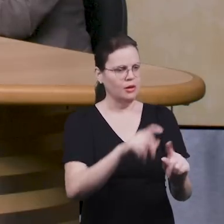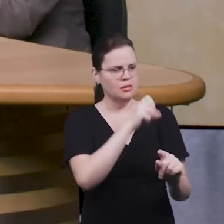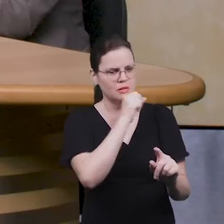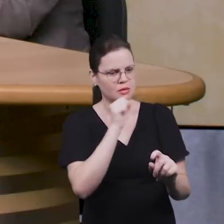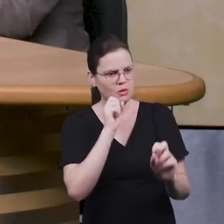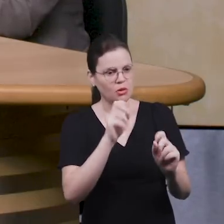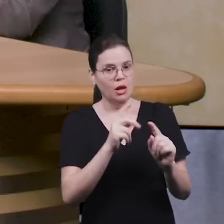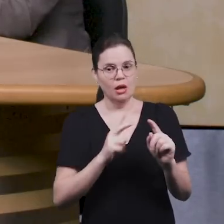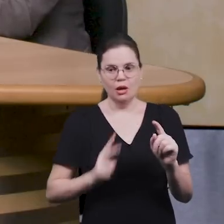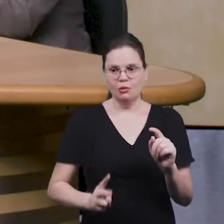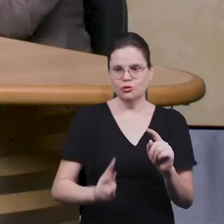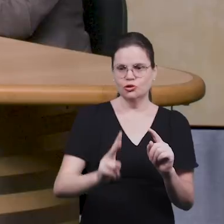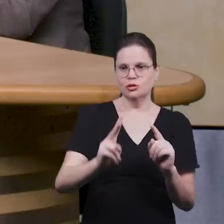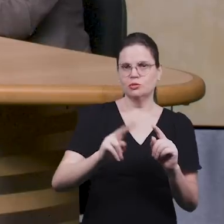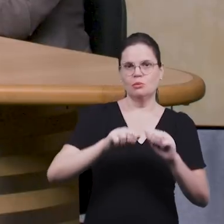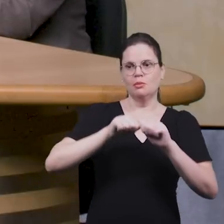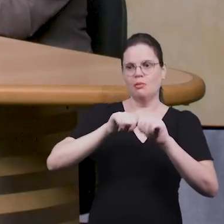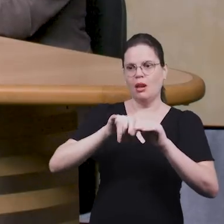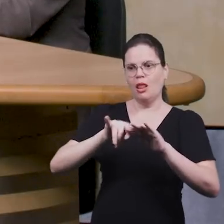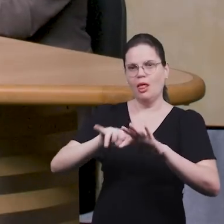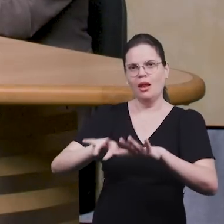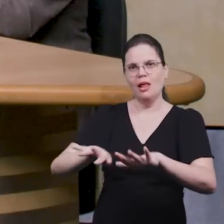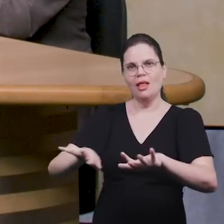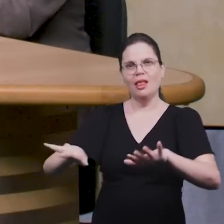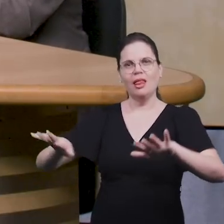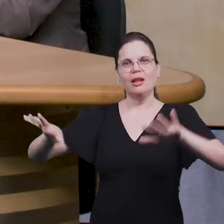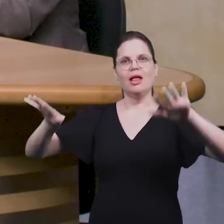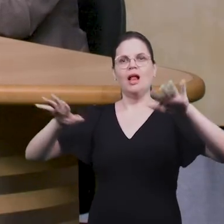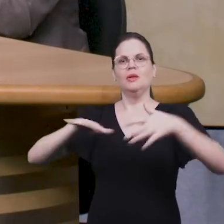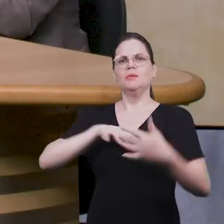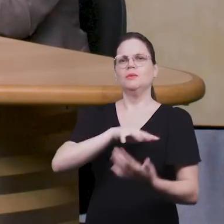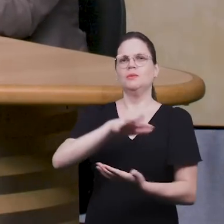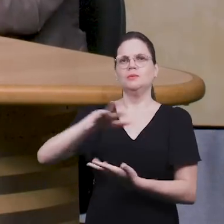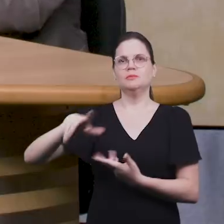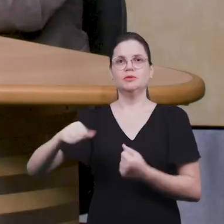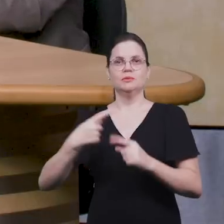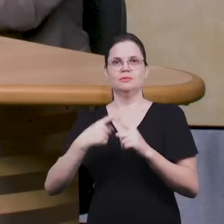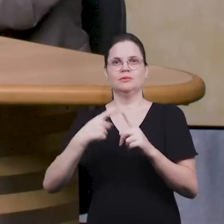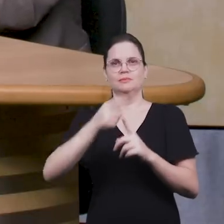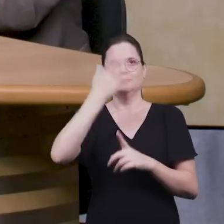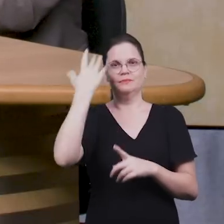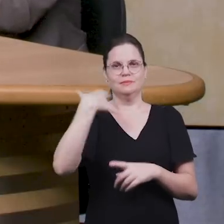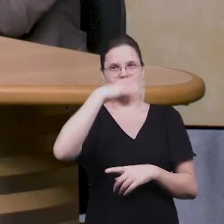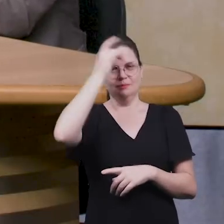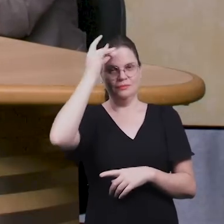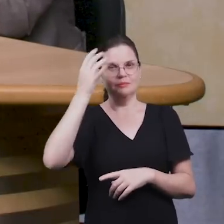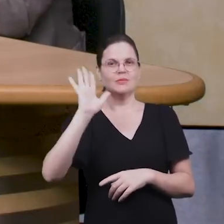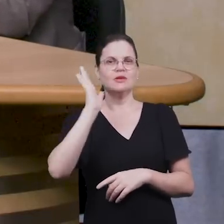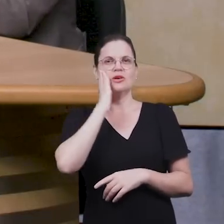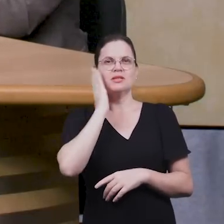como continuou Confins e da prosseguiu terra. nos confins da terra. É o ato profético do O Espírito ato Santo. profético. O Espírito Santo já sabia que